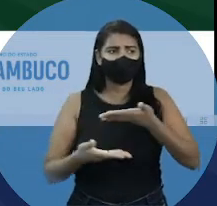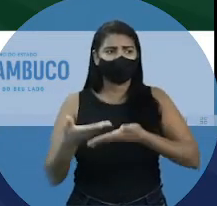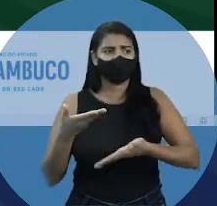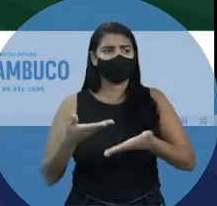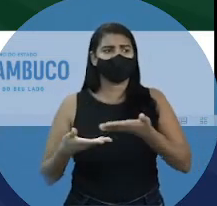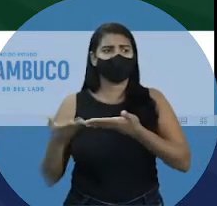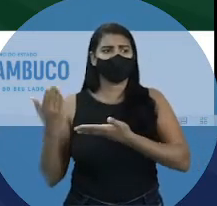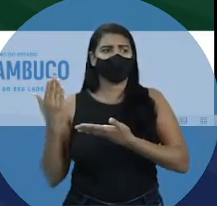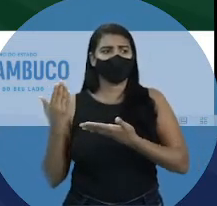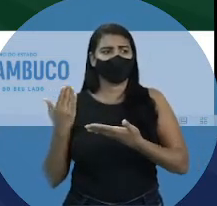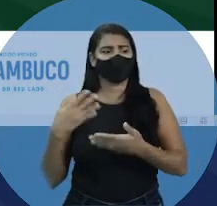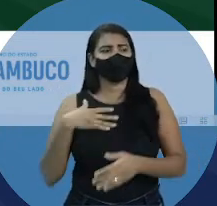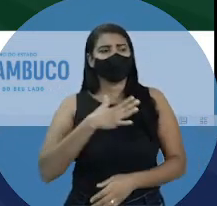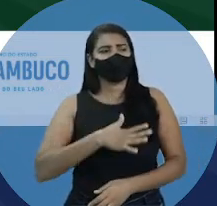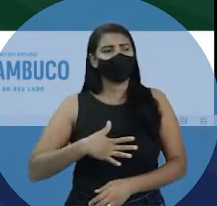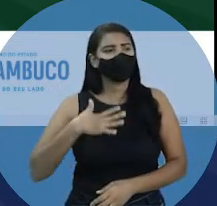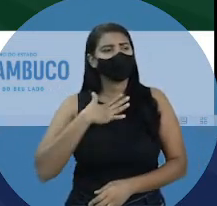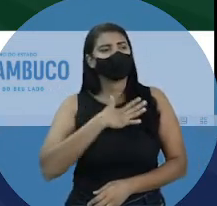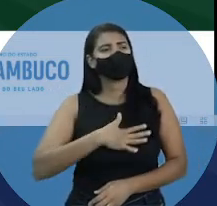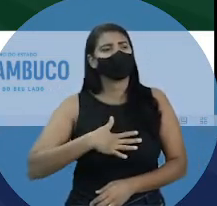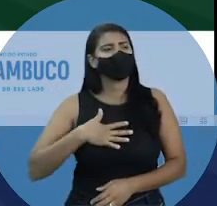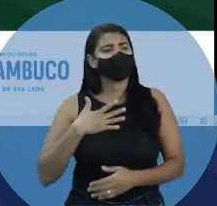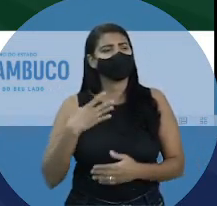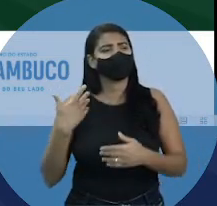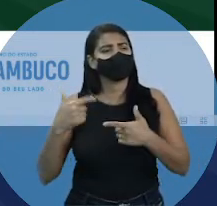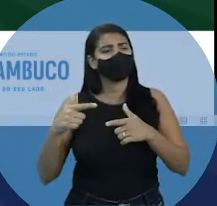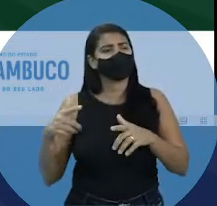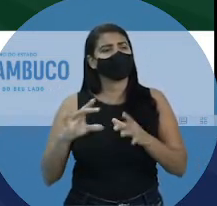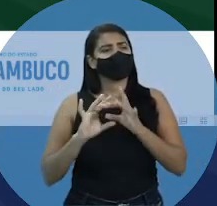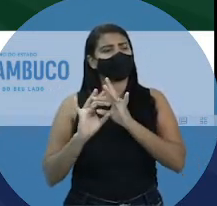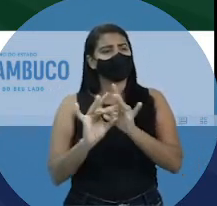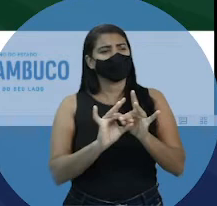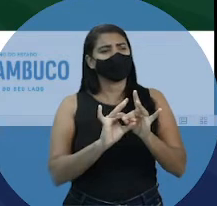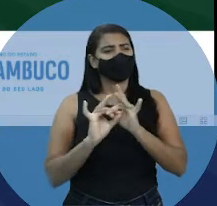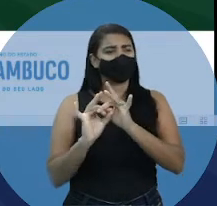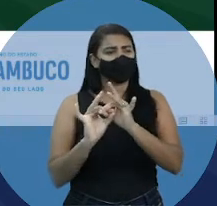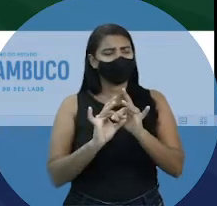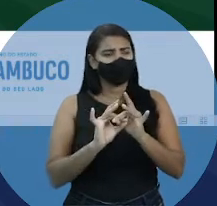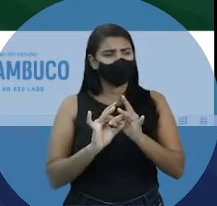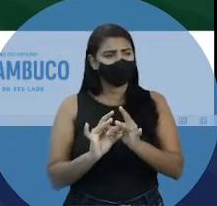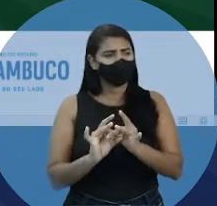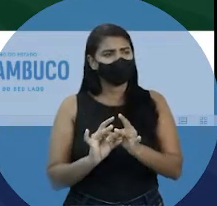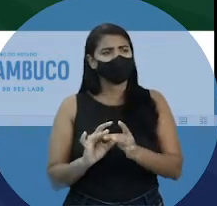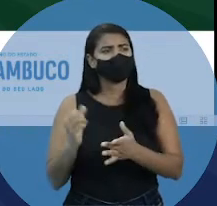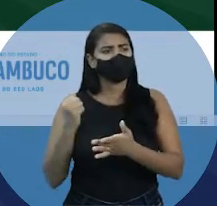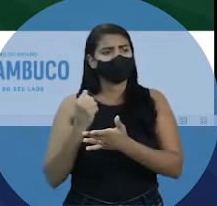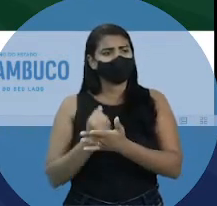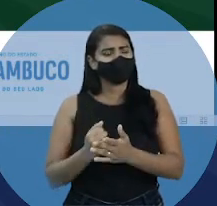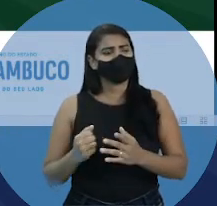esse prazer, essa satisfação de trabalhar com elas, né? Nos ajudando,